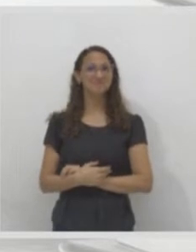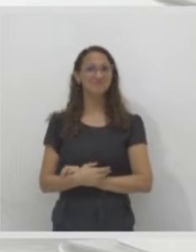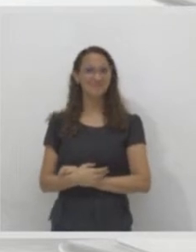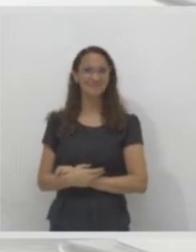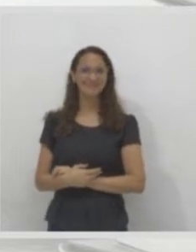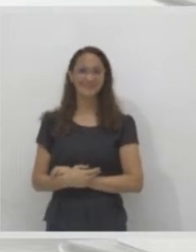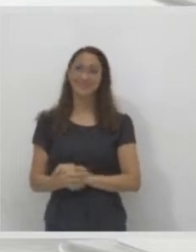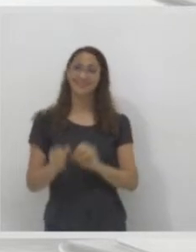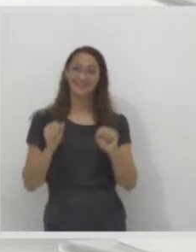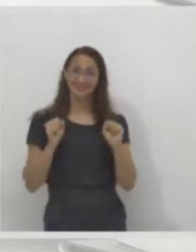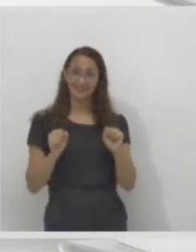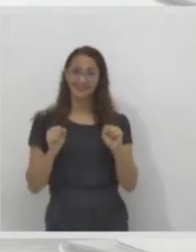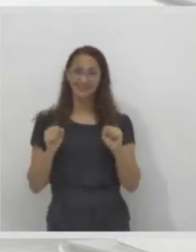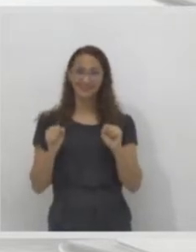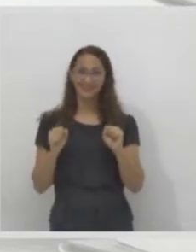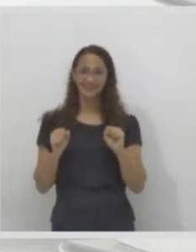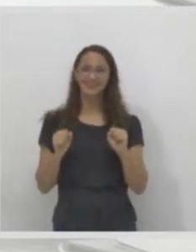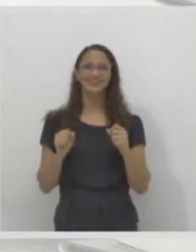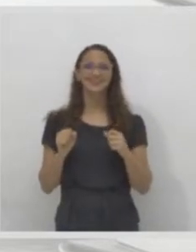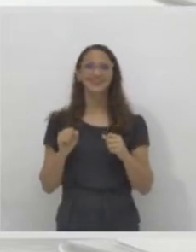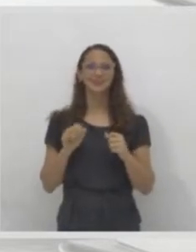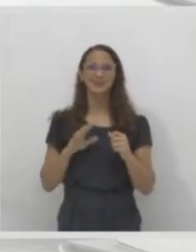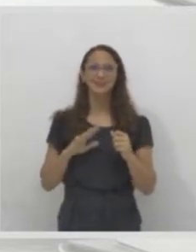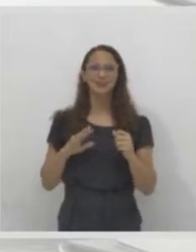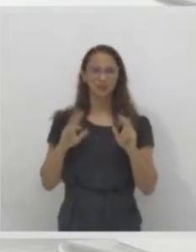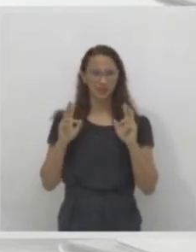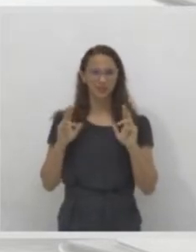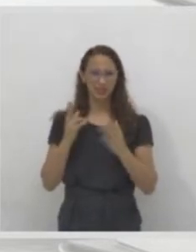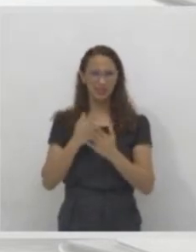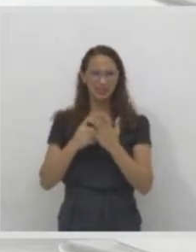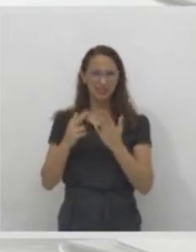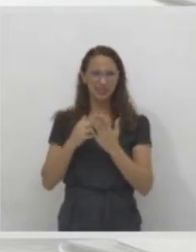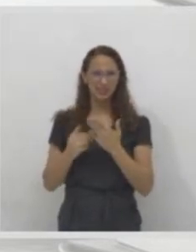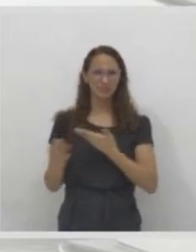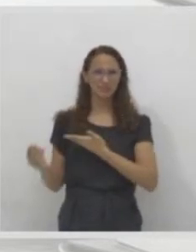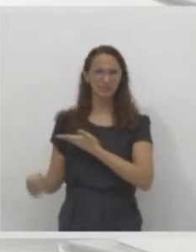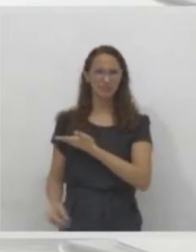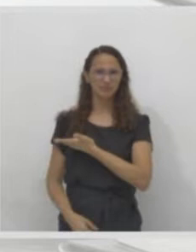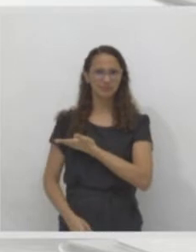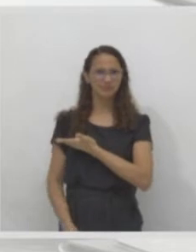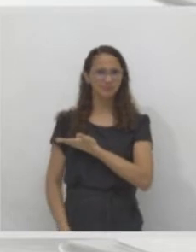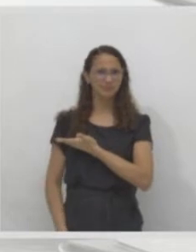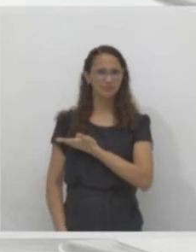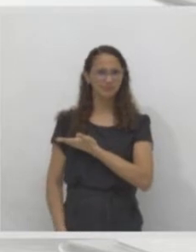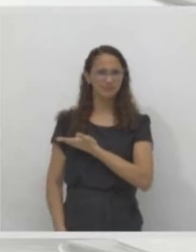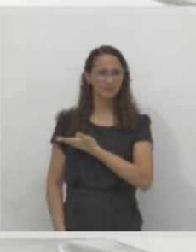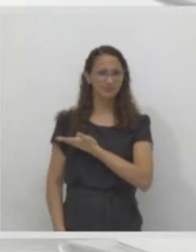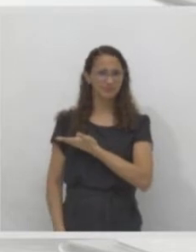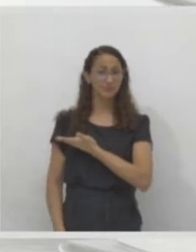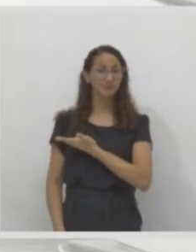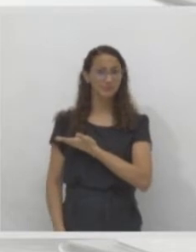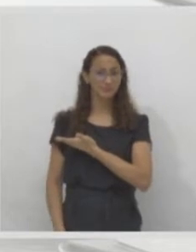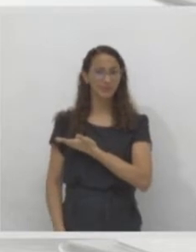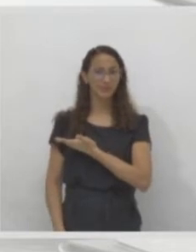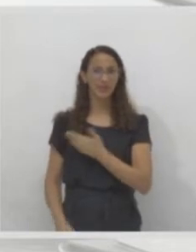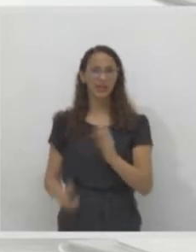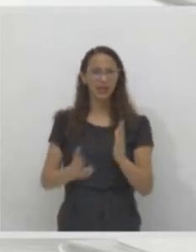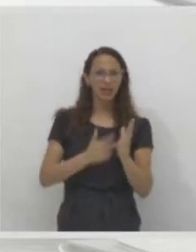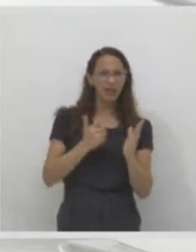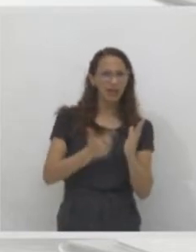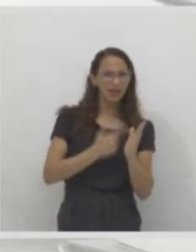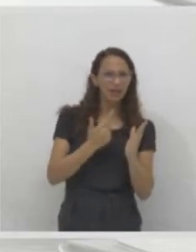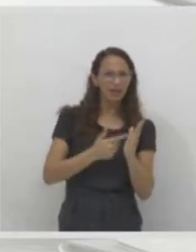essa identificação genérica. Vocês vão poder visualizar nos livros de vocês, em alguns conteúdos